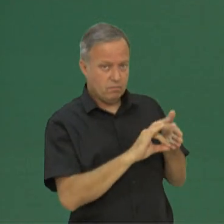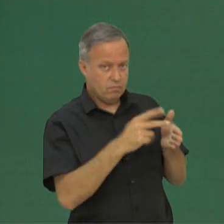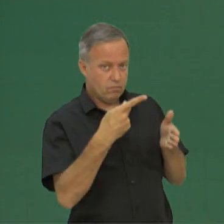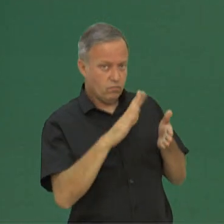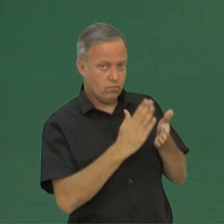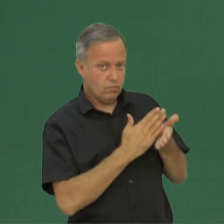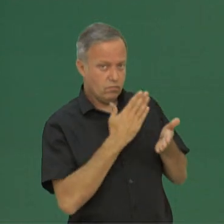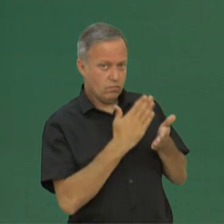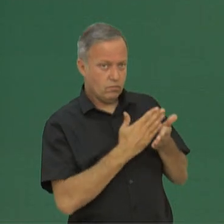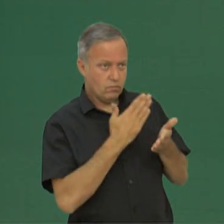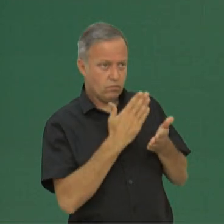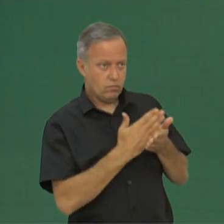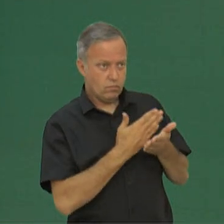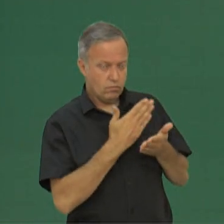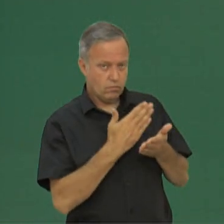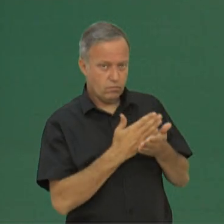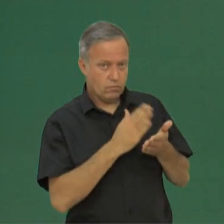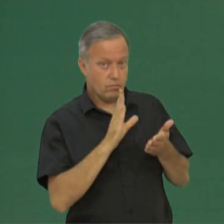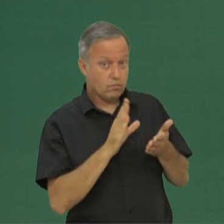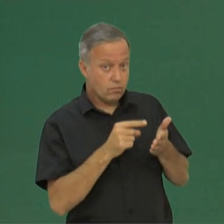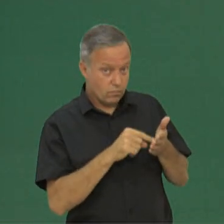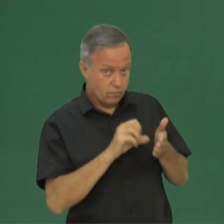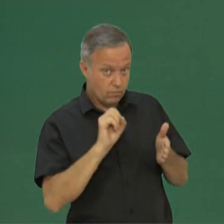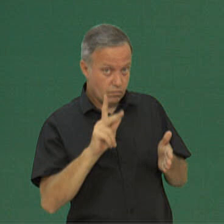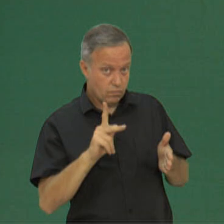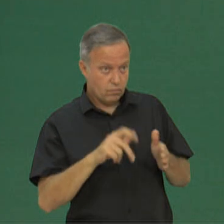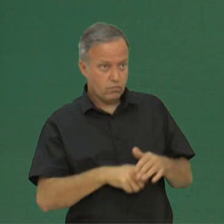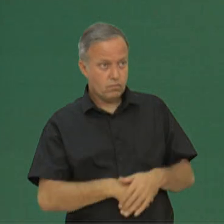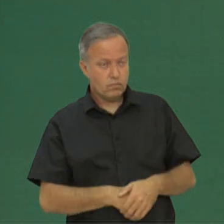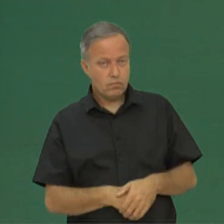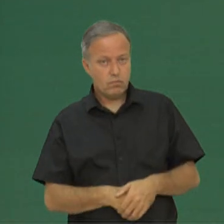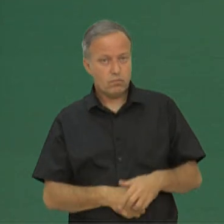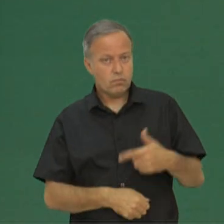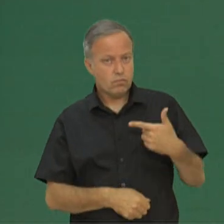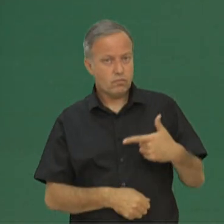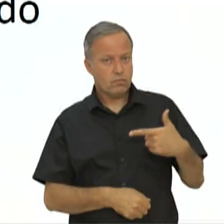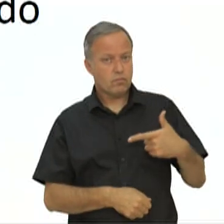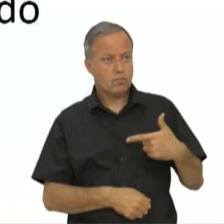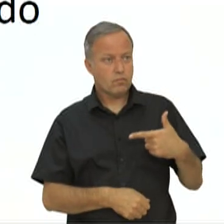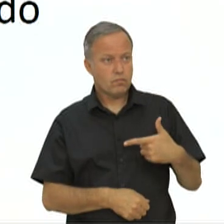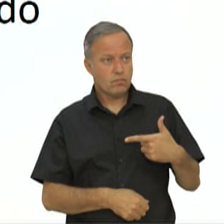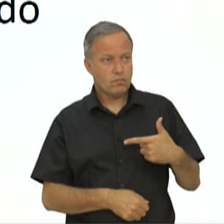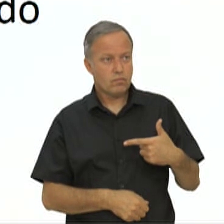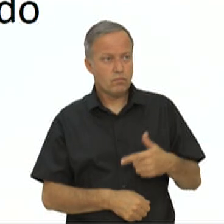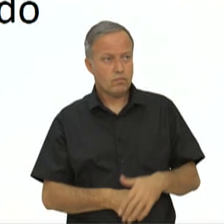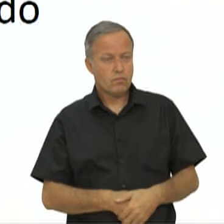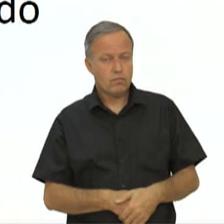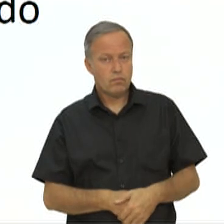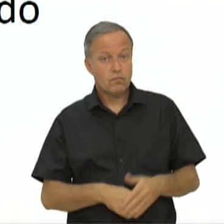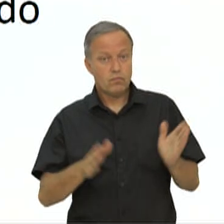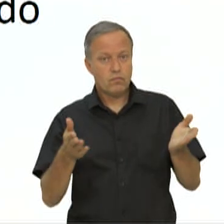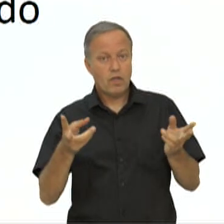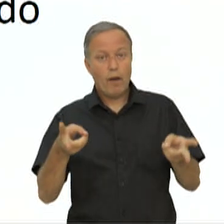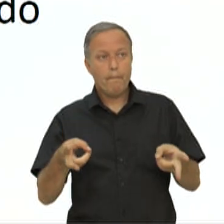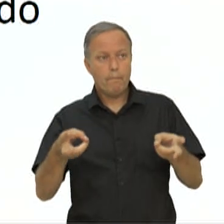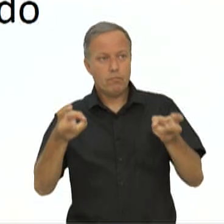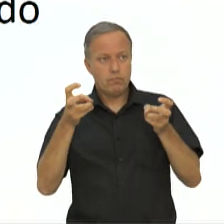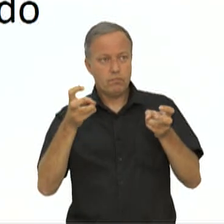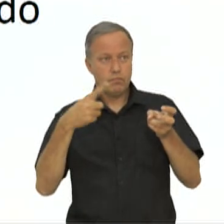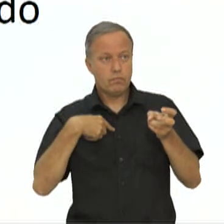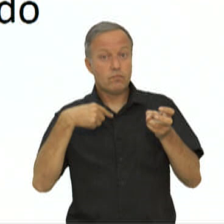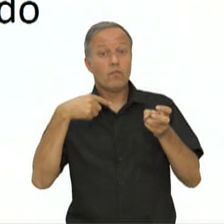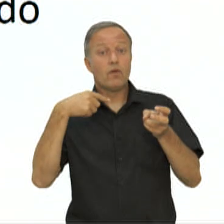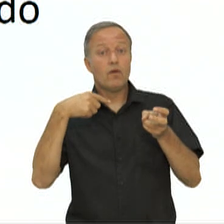você viu. Registra aí, certo? E a número 2 é a seguinte. Você já percebeu que